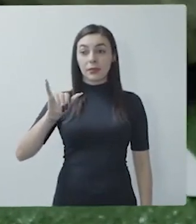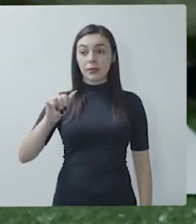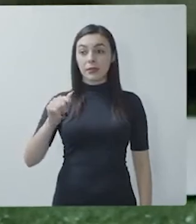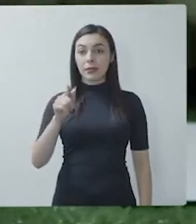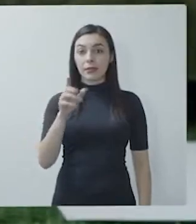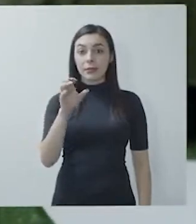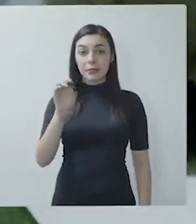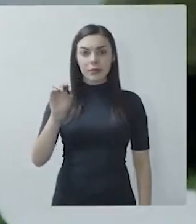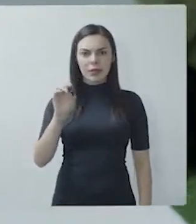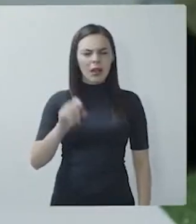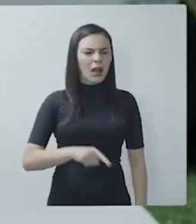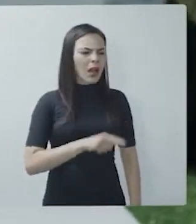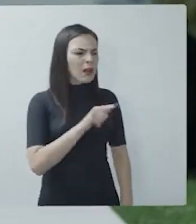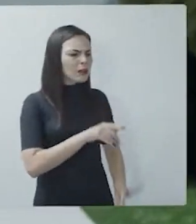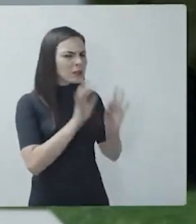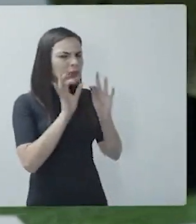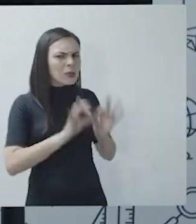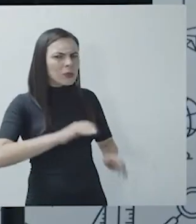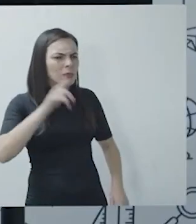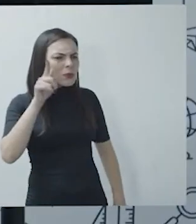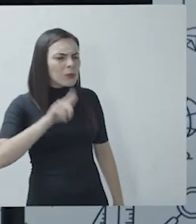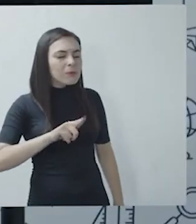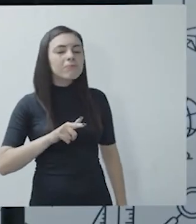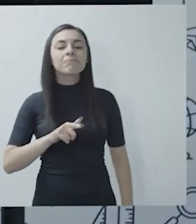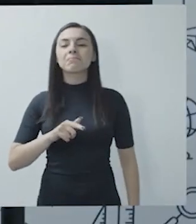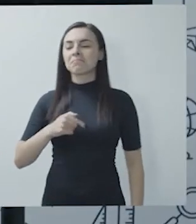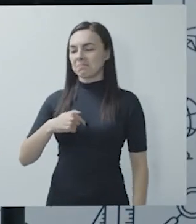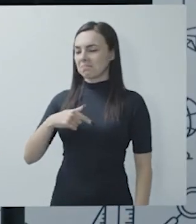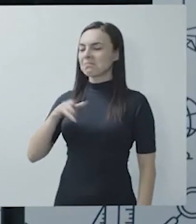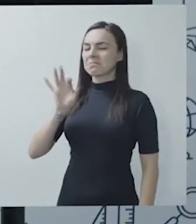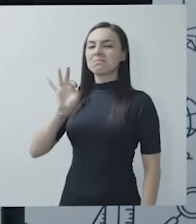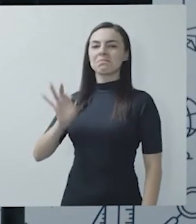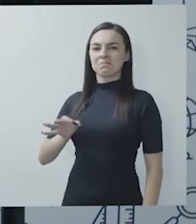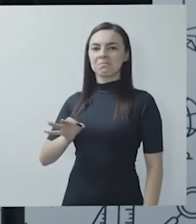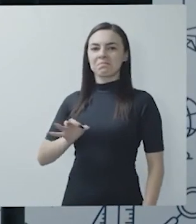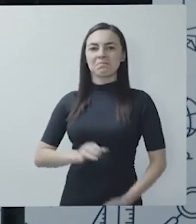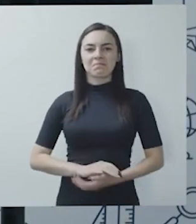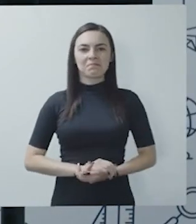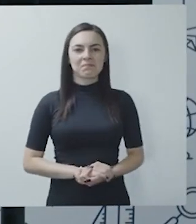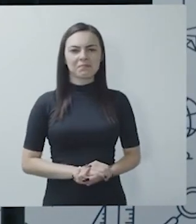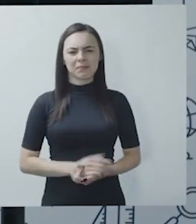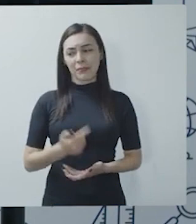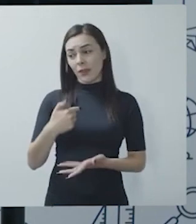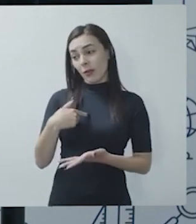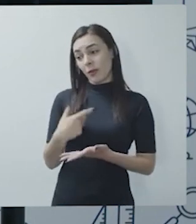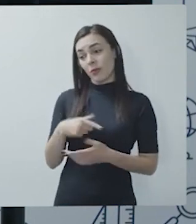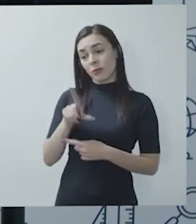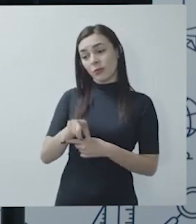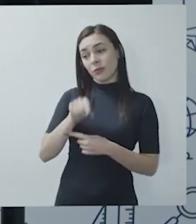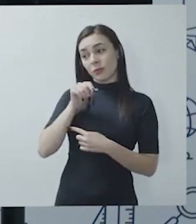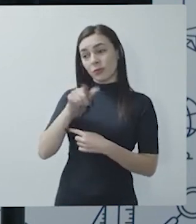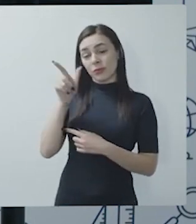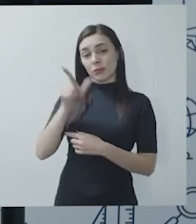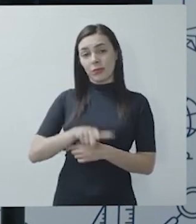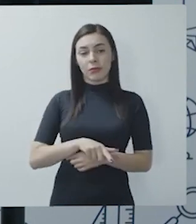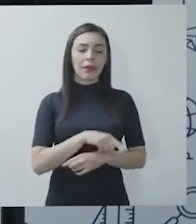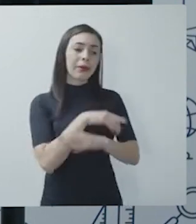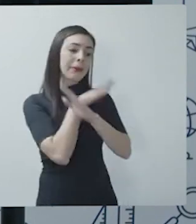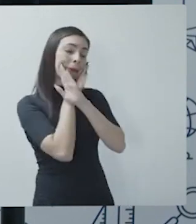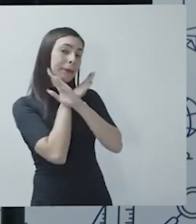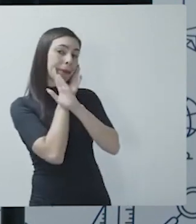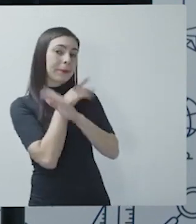é que você acertou de novo? Acertei de novo. Ai. porque eu vou jogar de novo. Claro, né? Ganhou. Porque eu